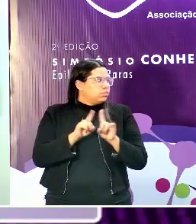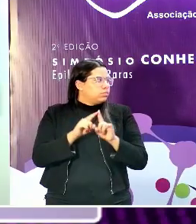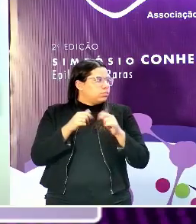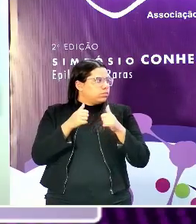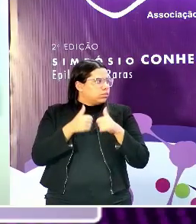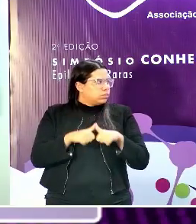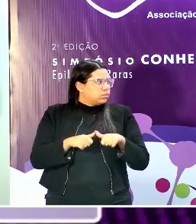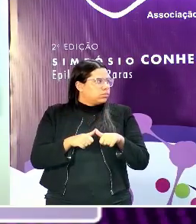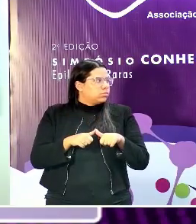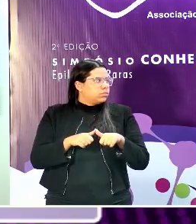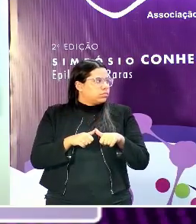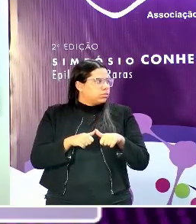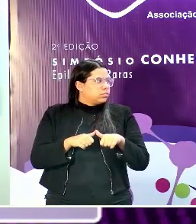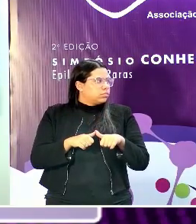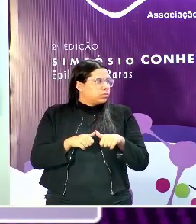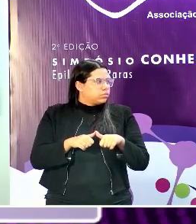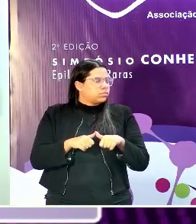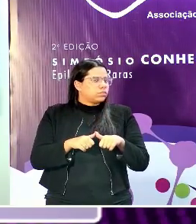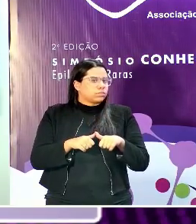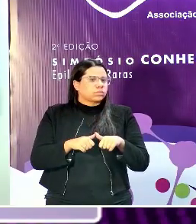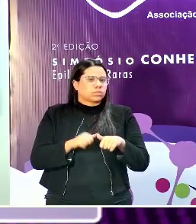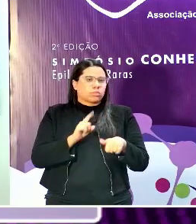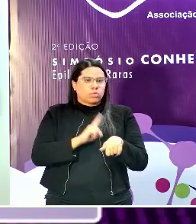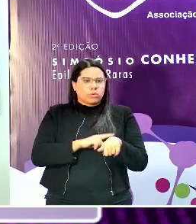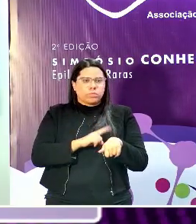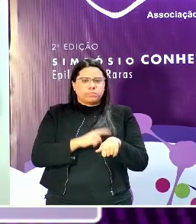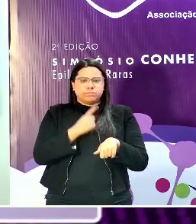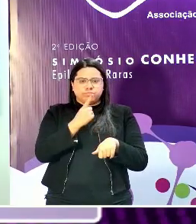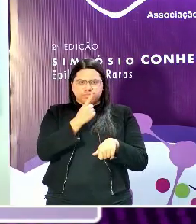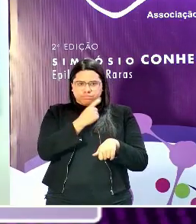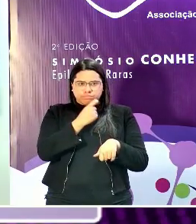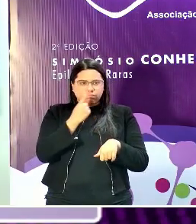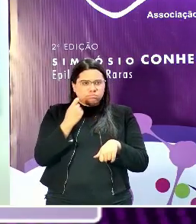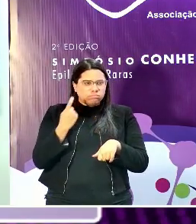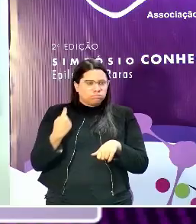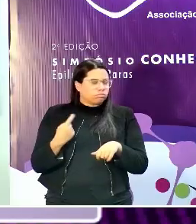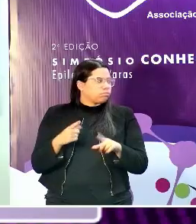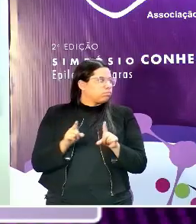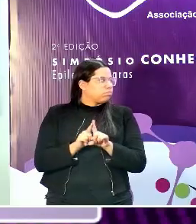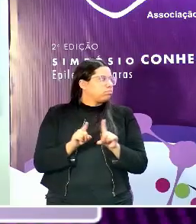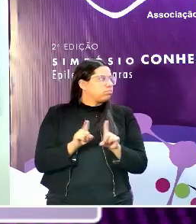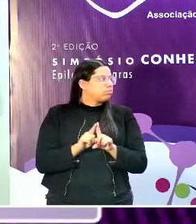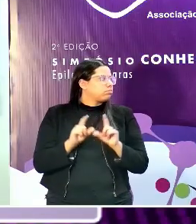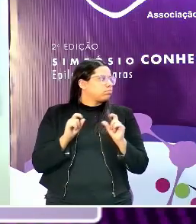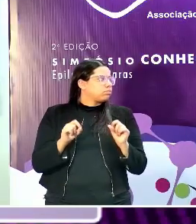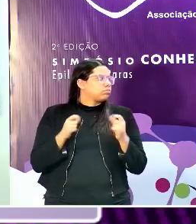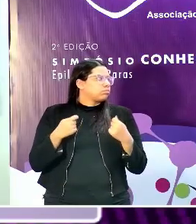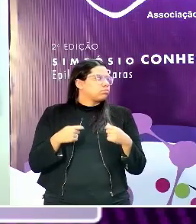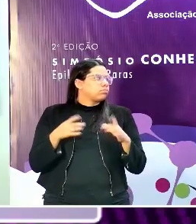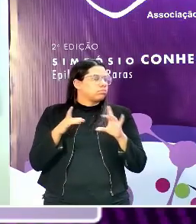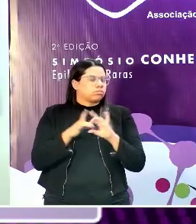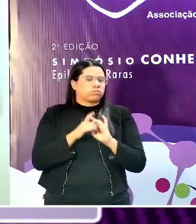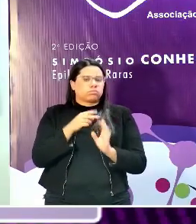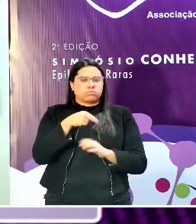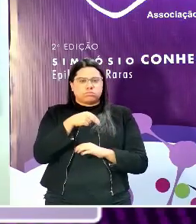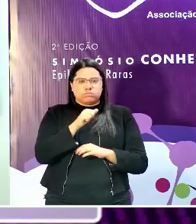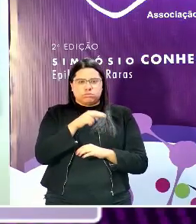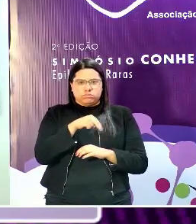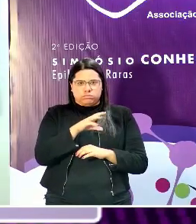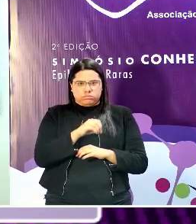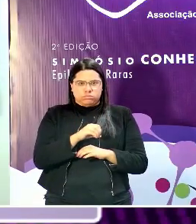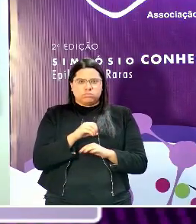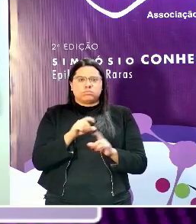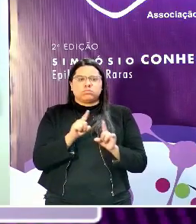presa na hora do spray. A outra coisa é que o peptídeo ele tinha que se ligar nessa nano e a nano